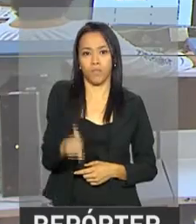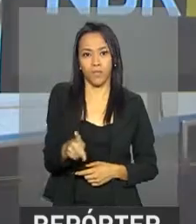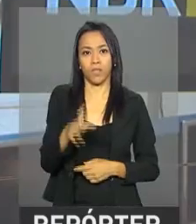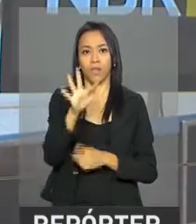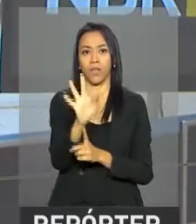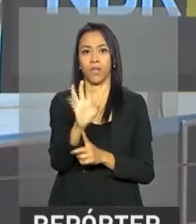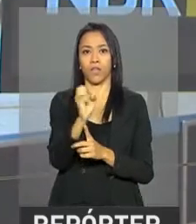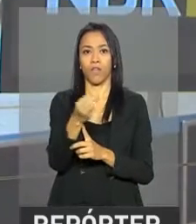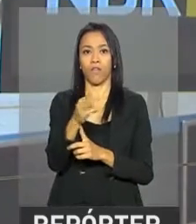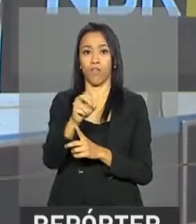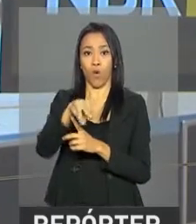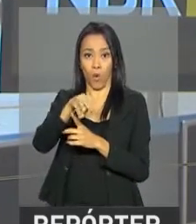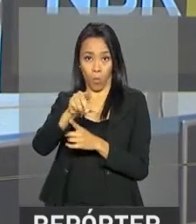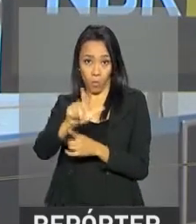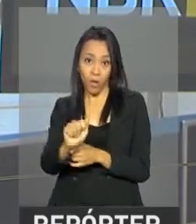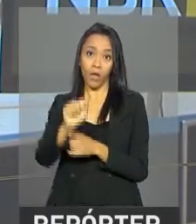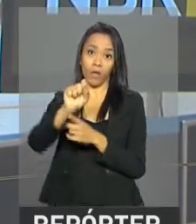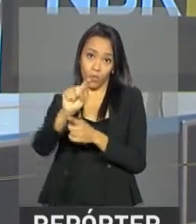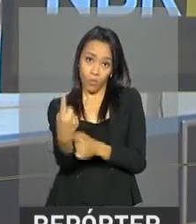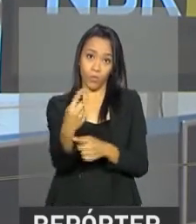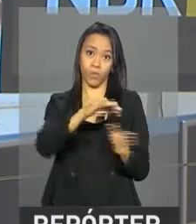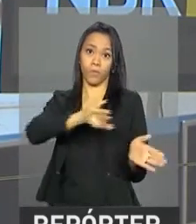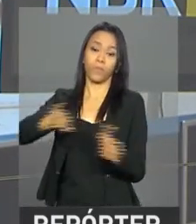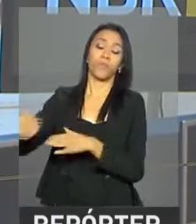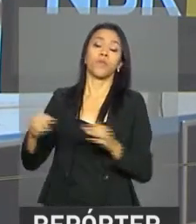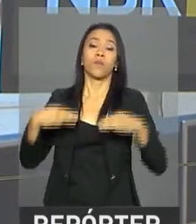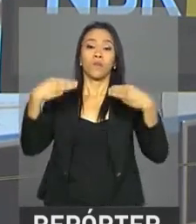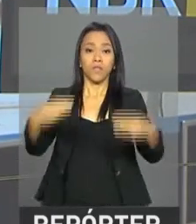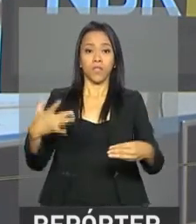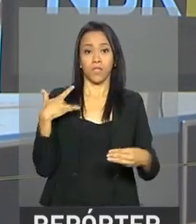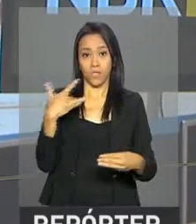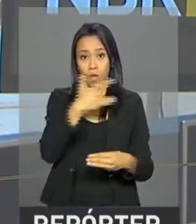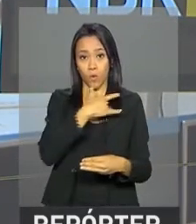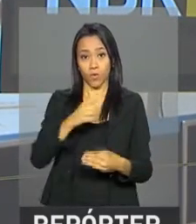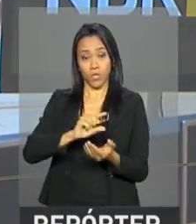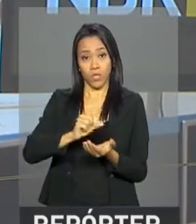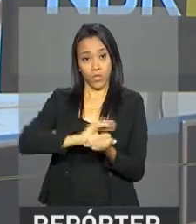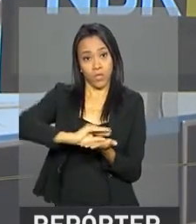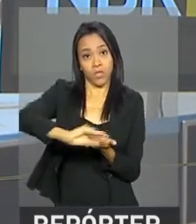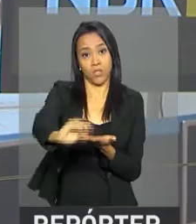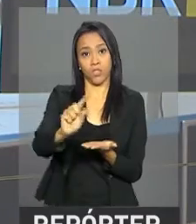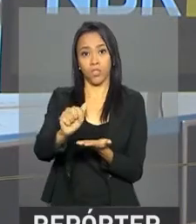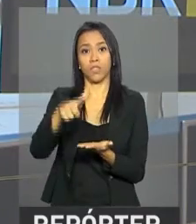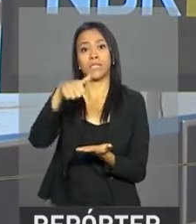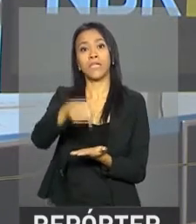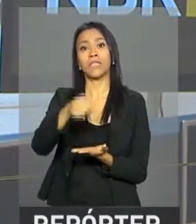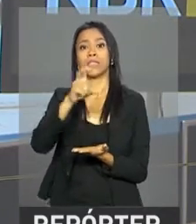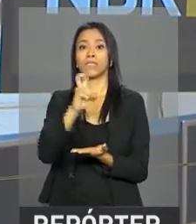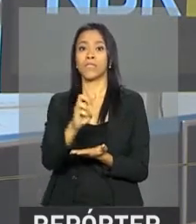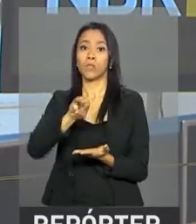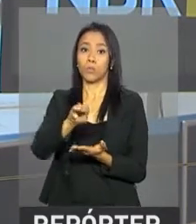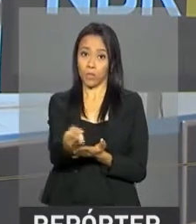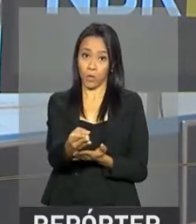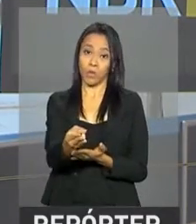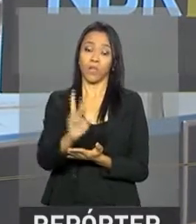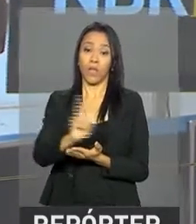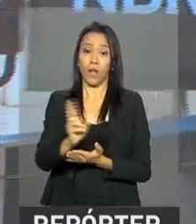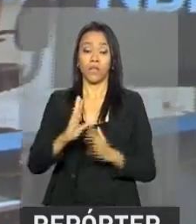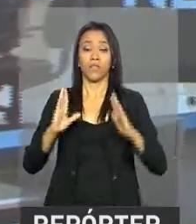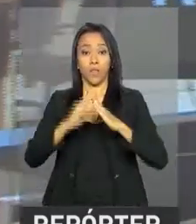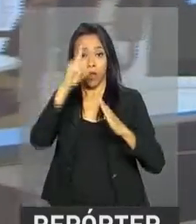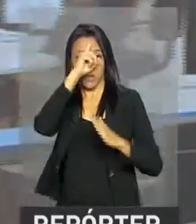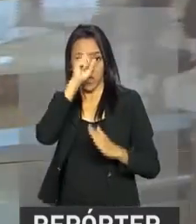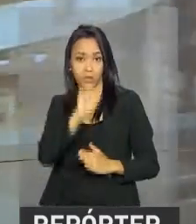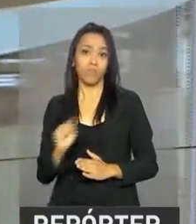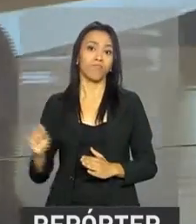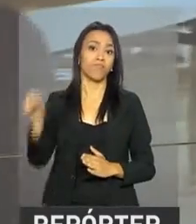1. E o Ministério da Saúde liberou 75 milhões de reais para hospitais universitários. Quem tem as informações sobre esse assunto